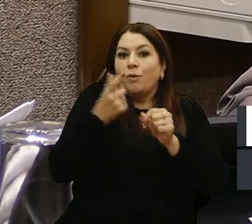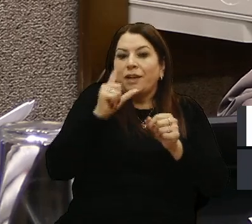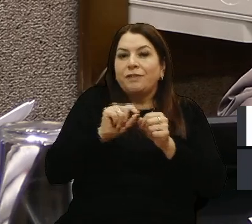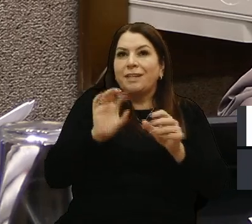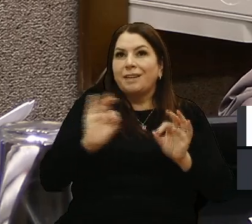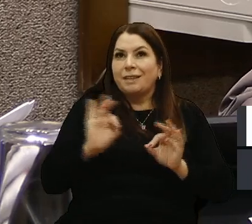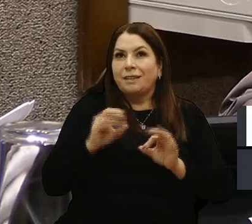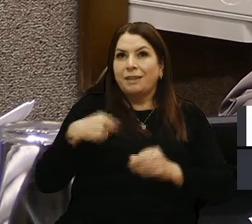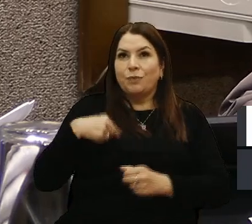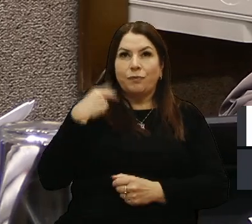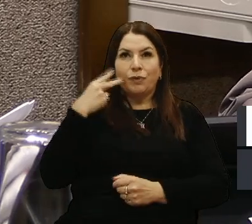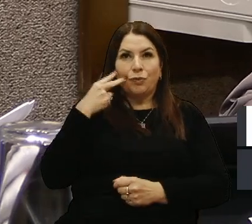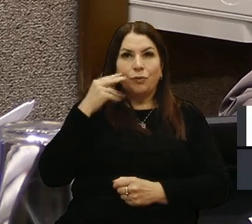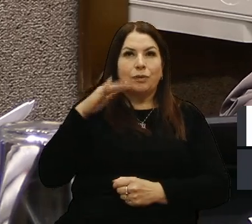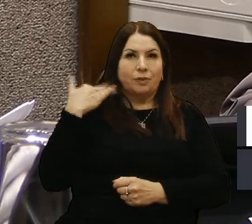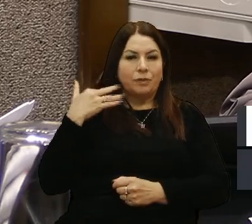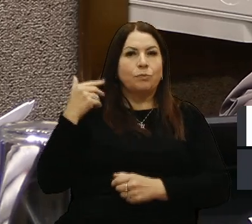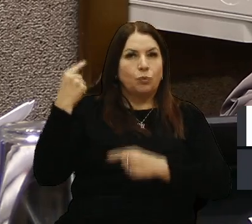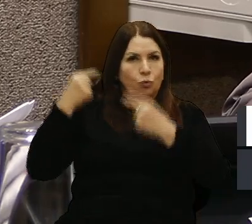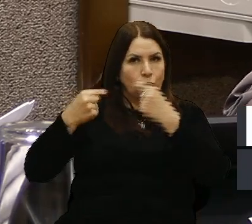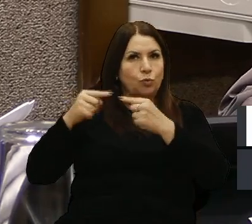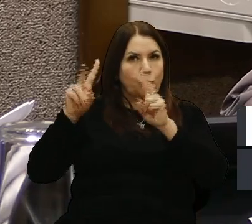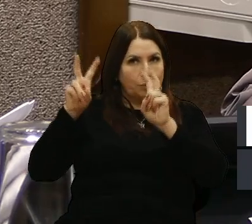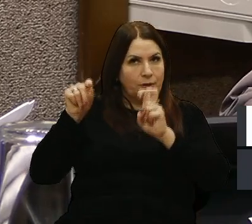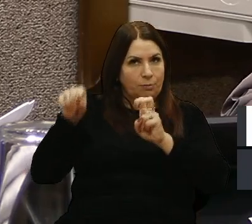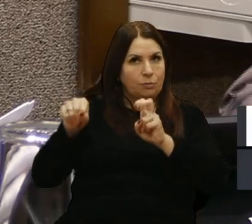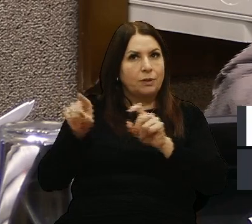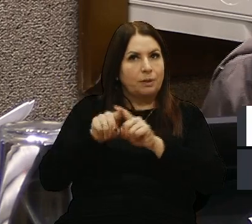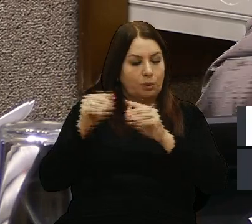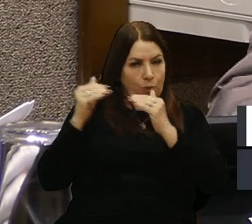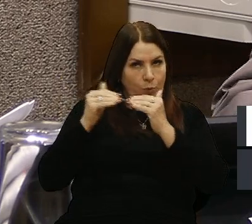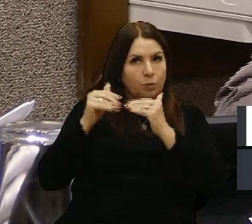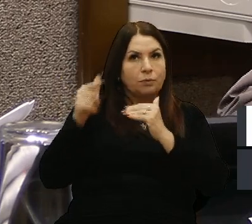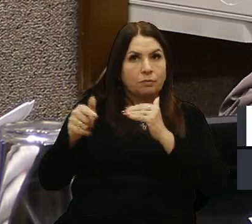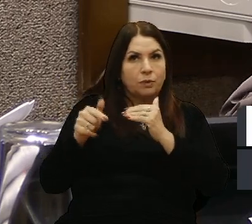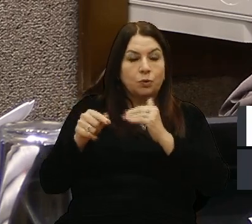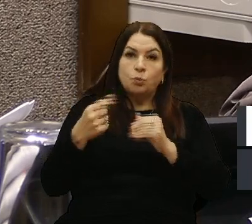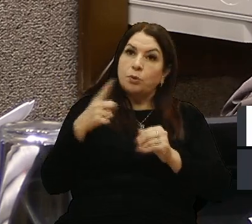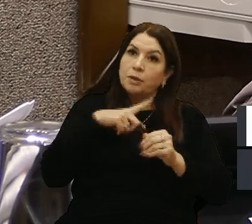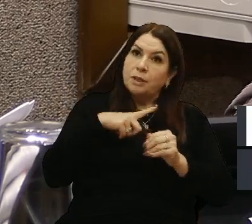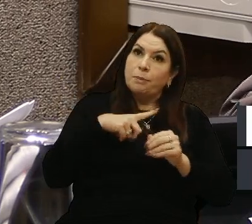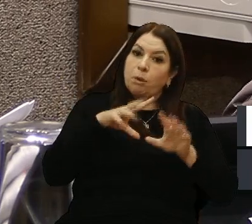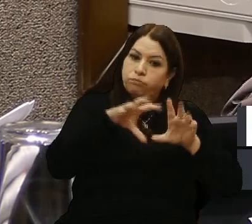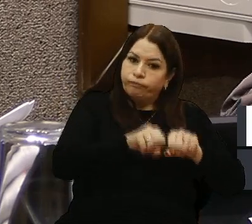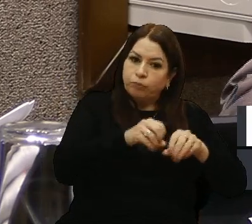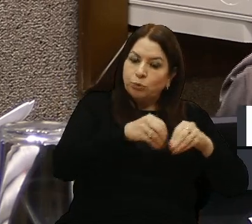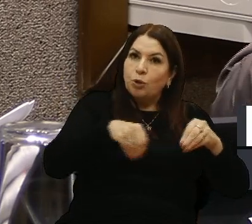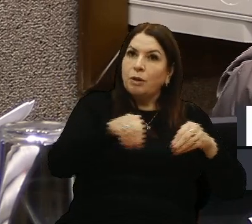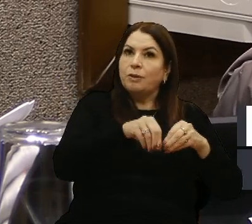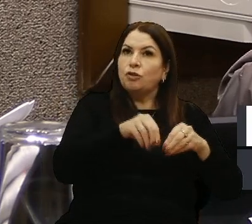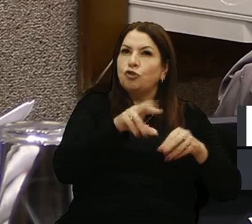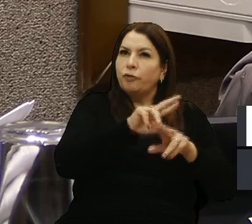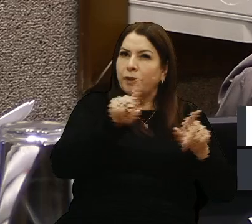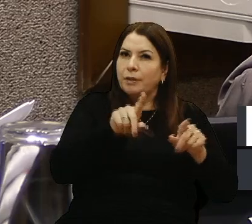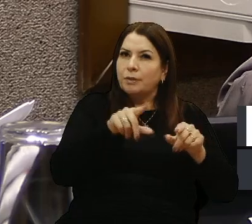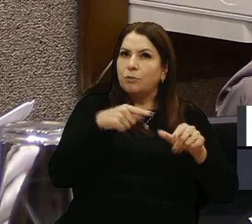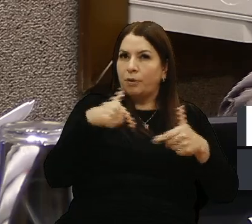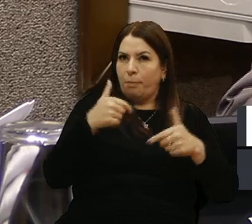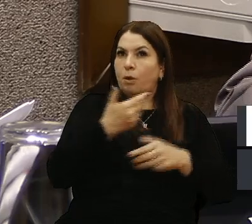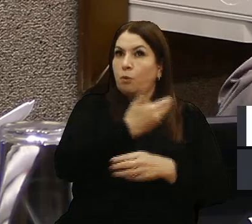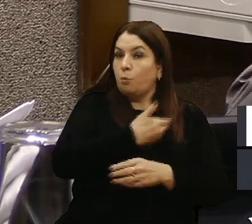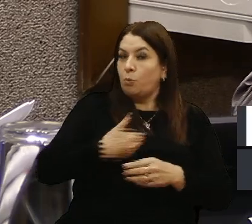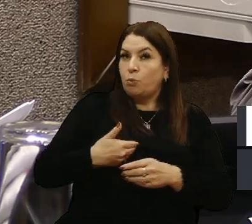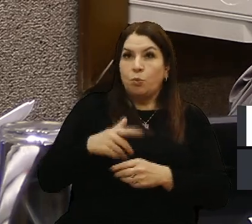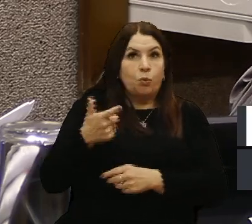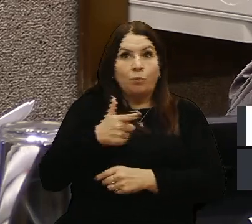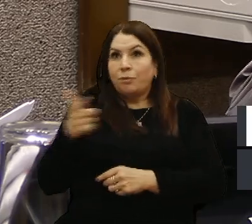e a vereadora Andressa já discutimos com o senhor outros temas, mas nesse nós temos concordância. Ou nós temos dominação de território através de diversos serviços públicos, ou